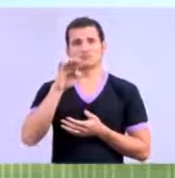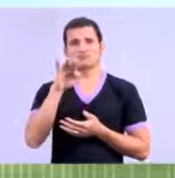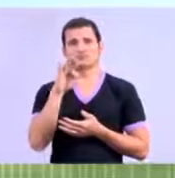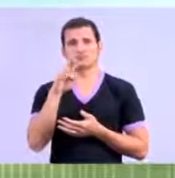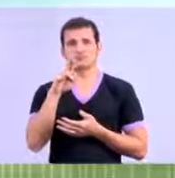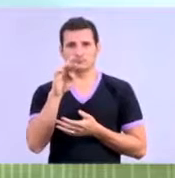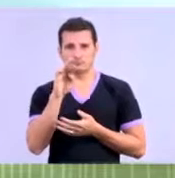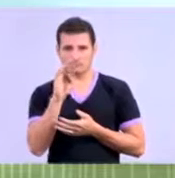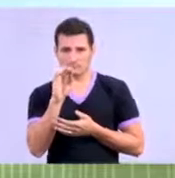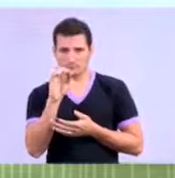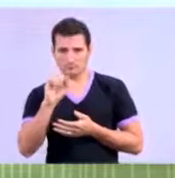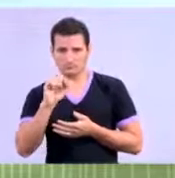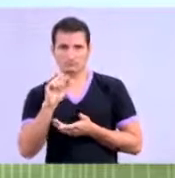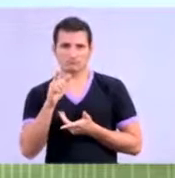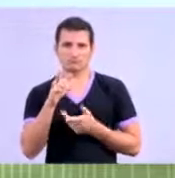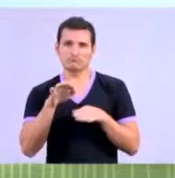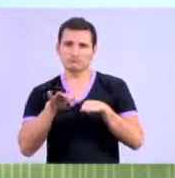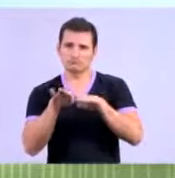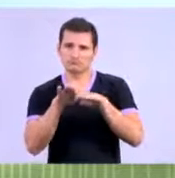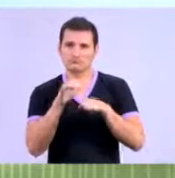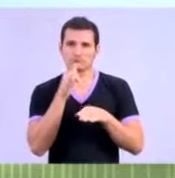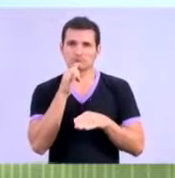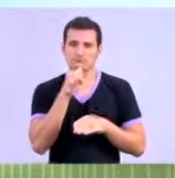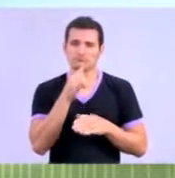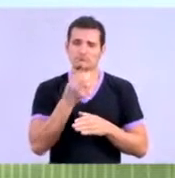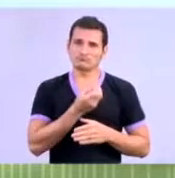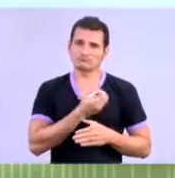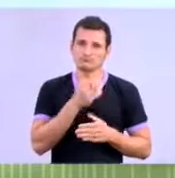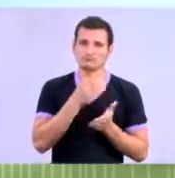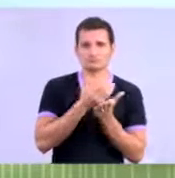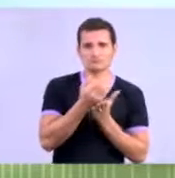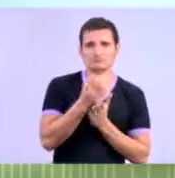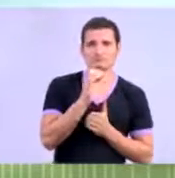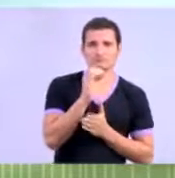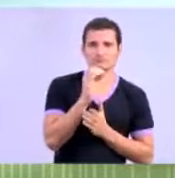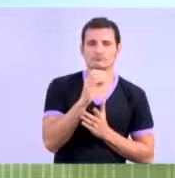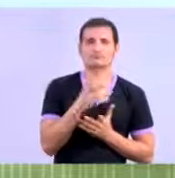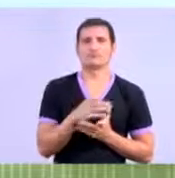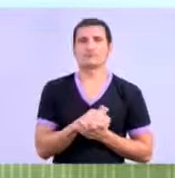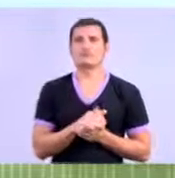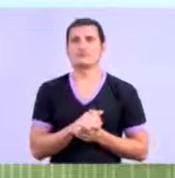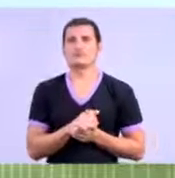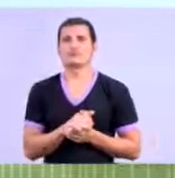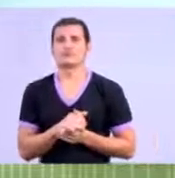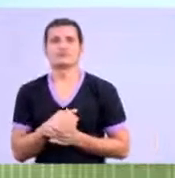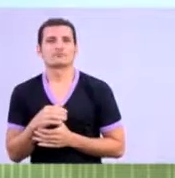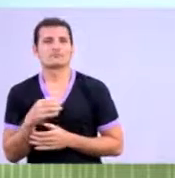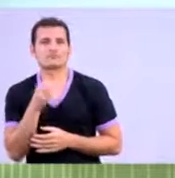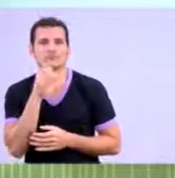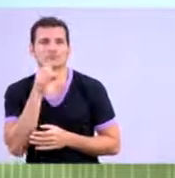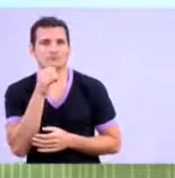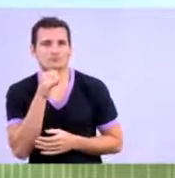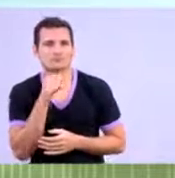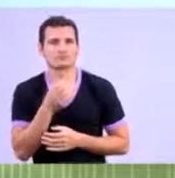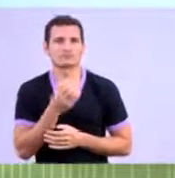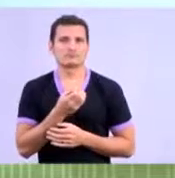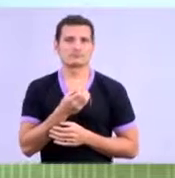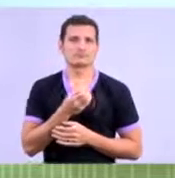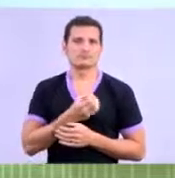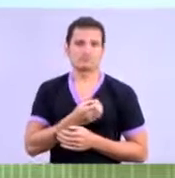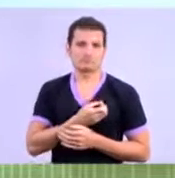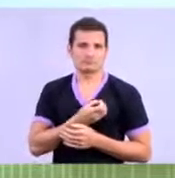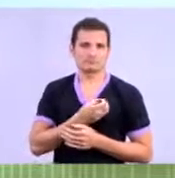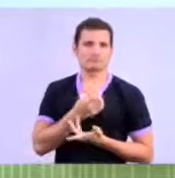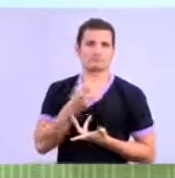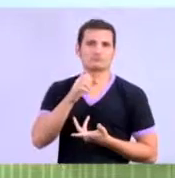for um número, ele inicializa com 0, tá? Então se você for definir se é um número, um saldo, então